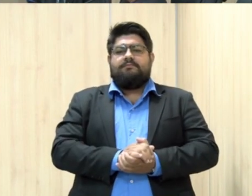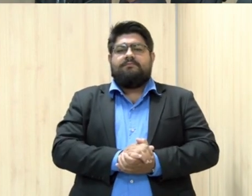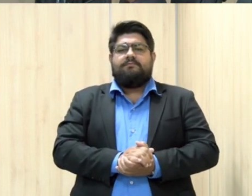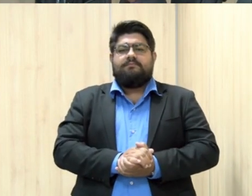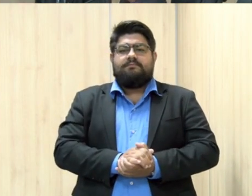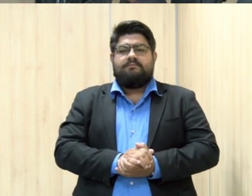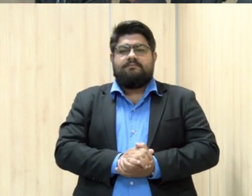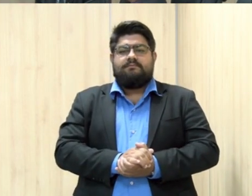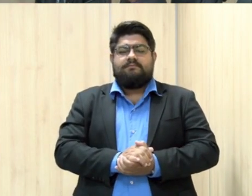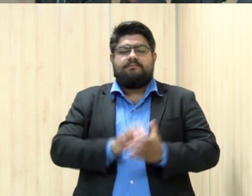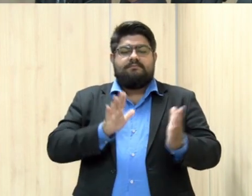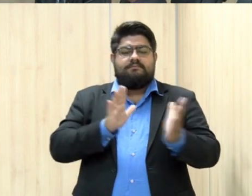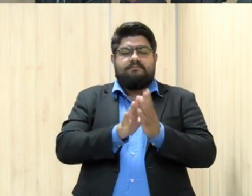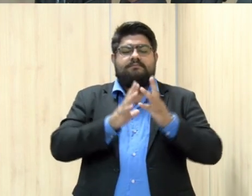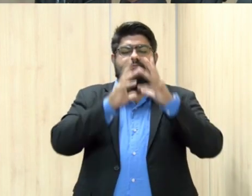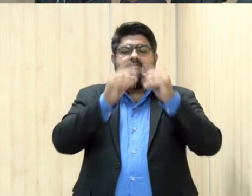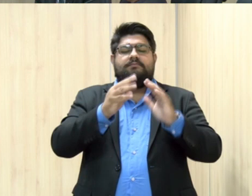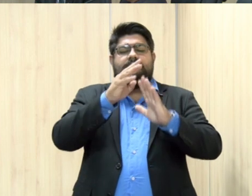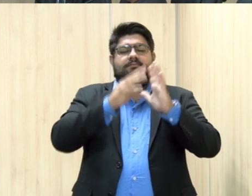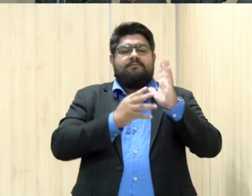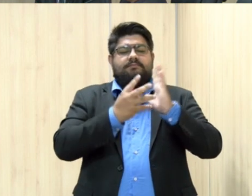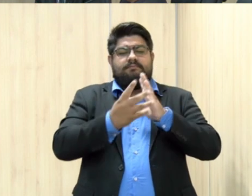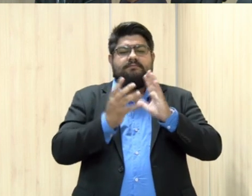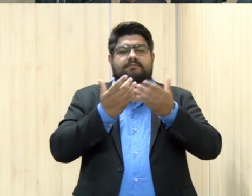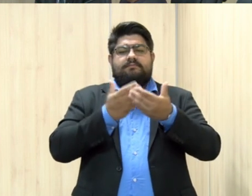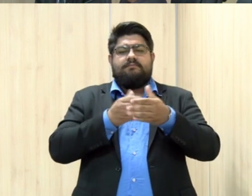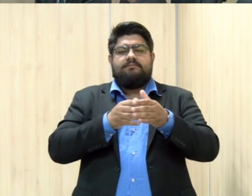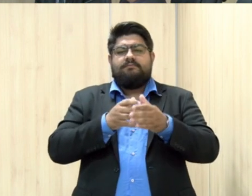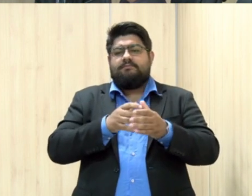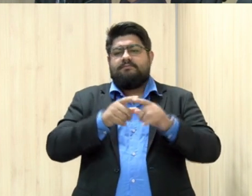em todo o quadro de servidores públicos